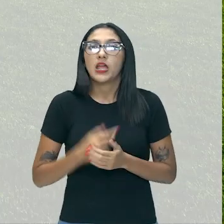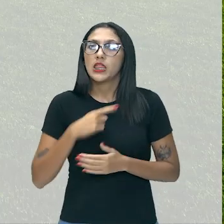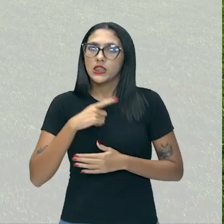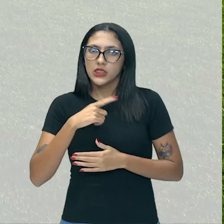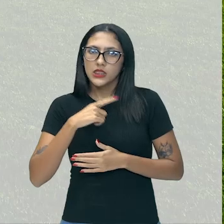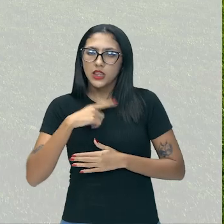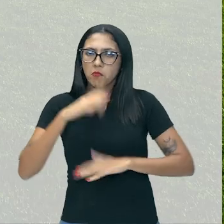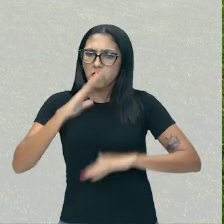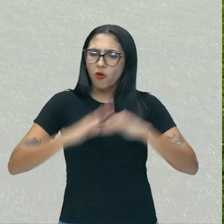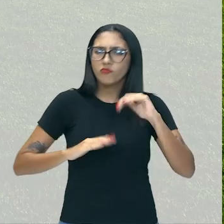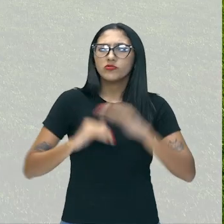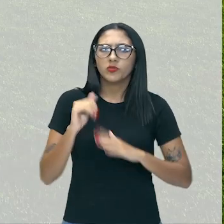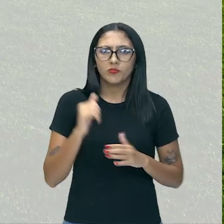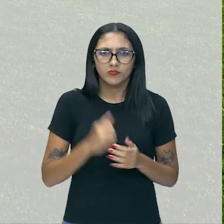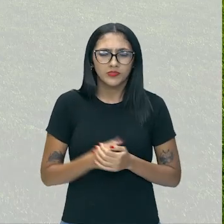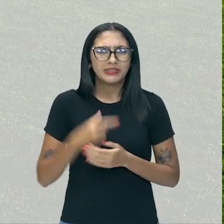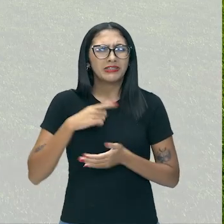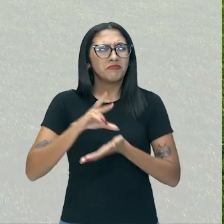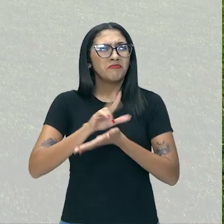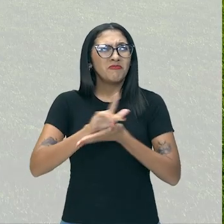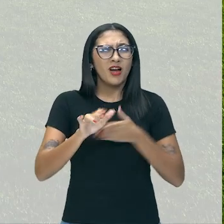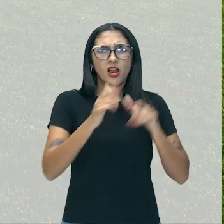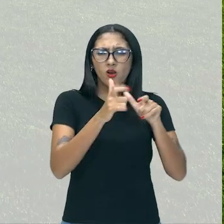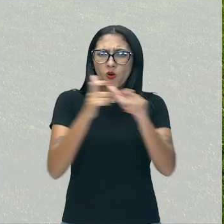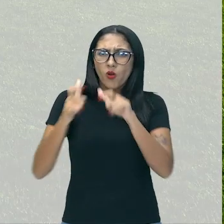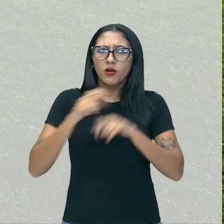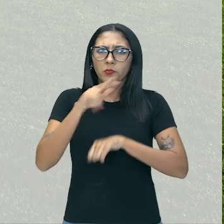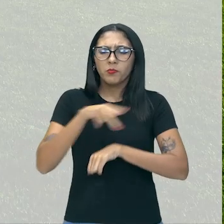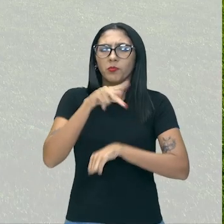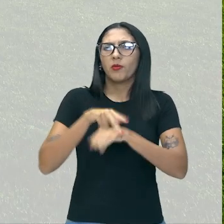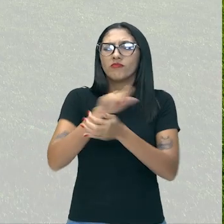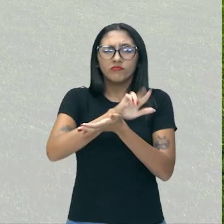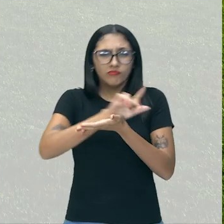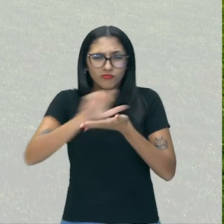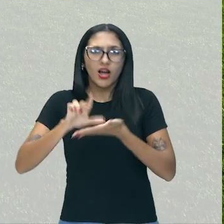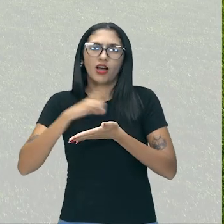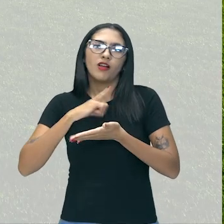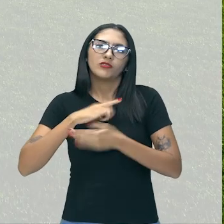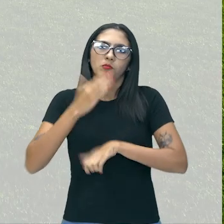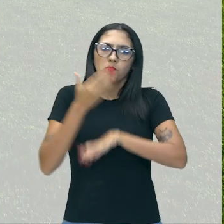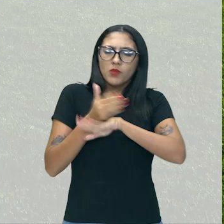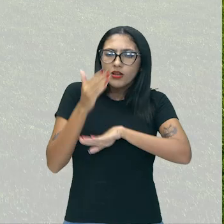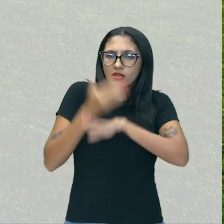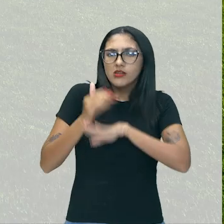profissionalmente em mais de 120 países. É um esporte que